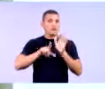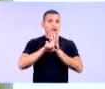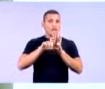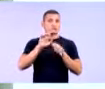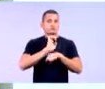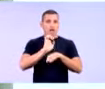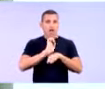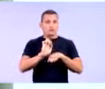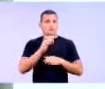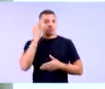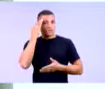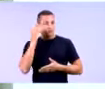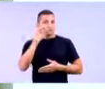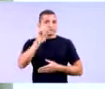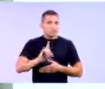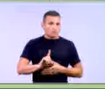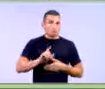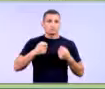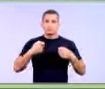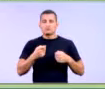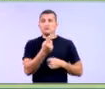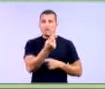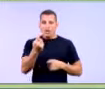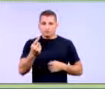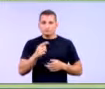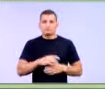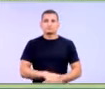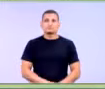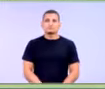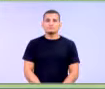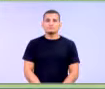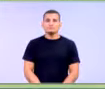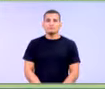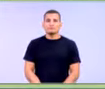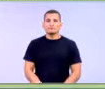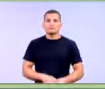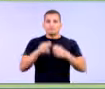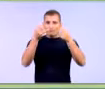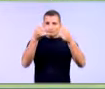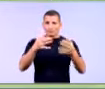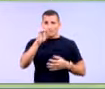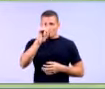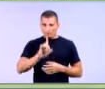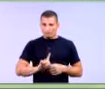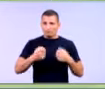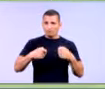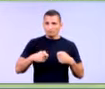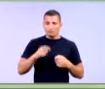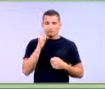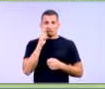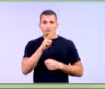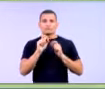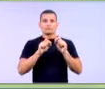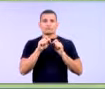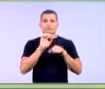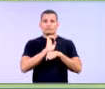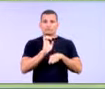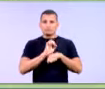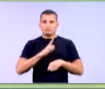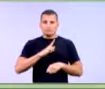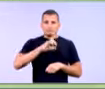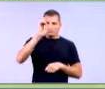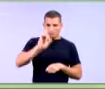para saber dos direitos e deveres de cada um. Falando de direitos e deveres, vamos ver o que o estagiário tem de